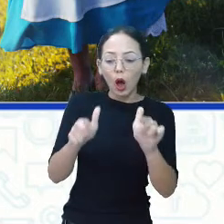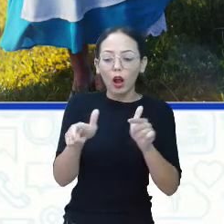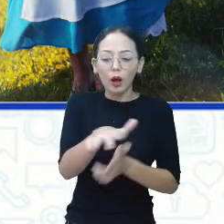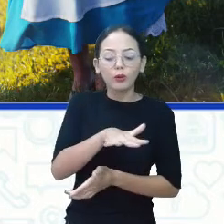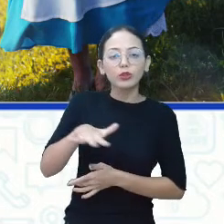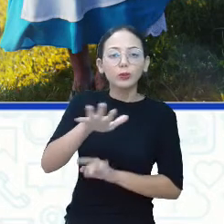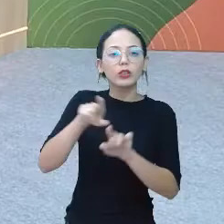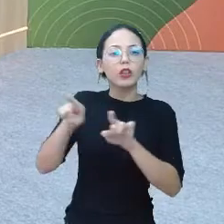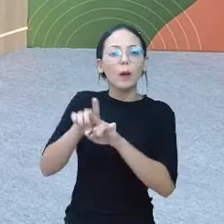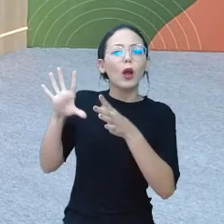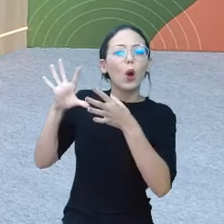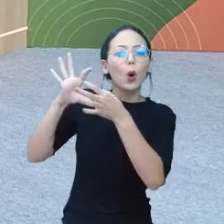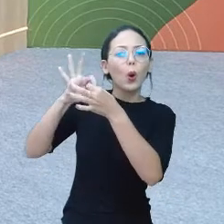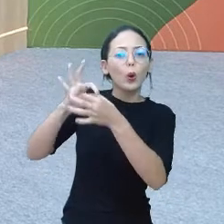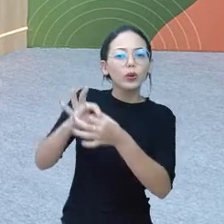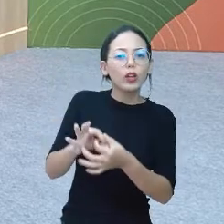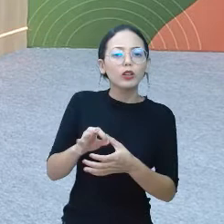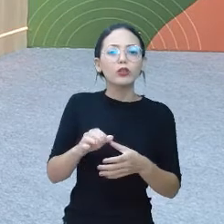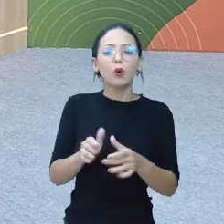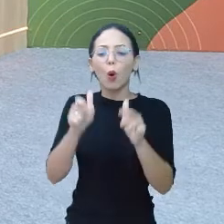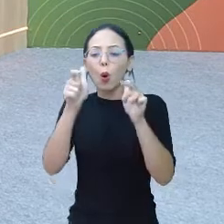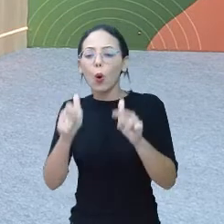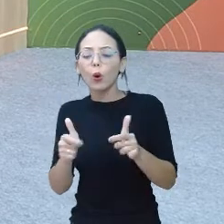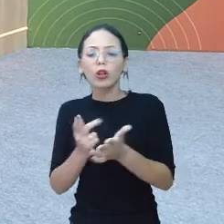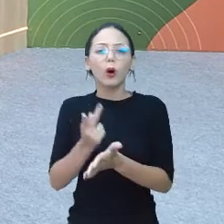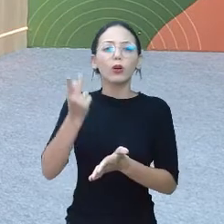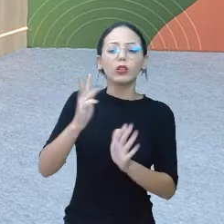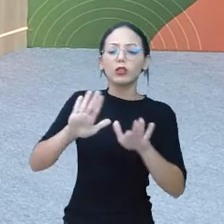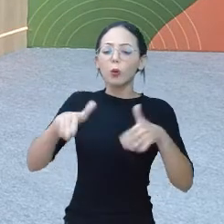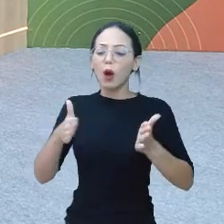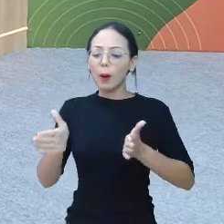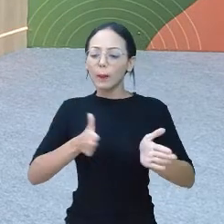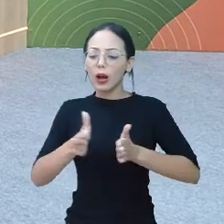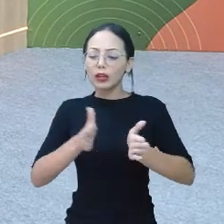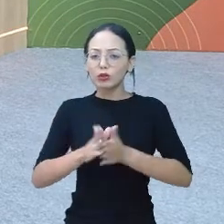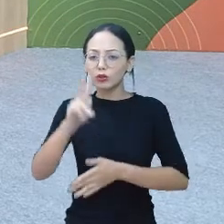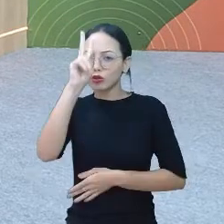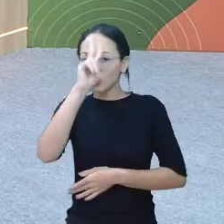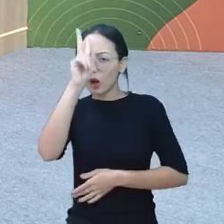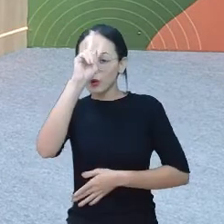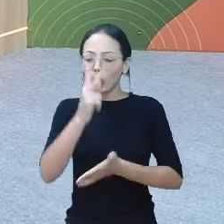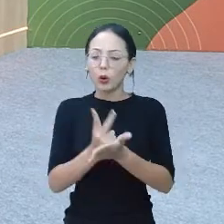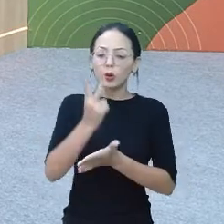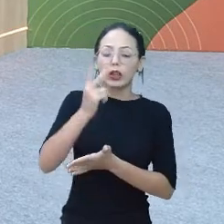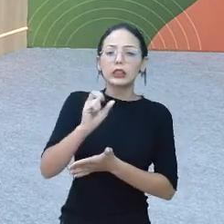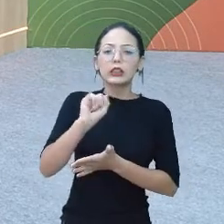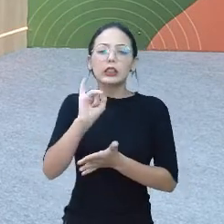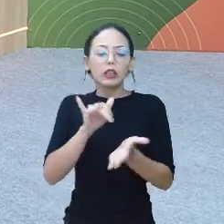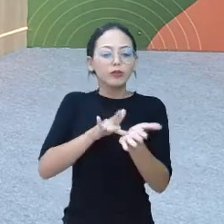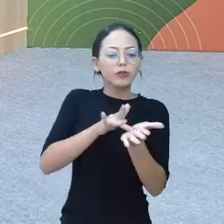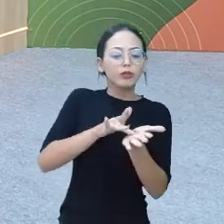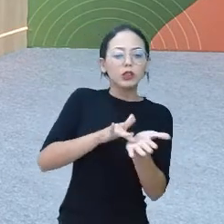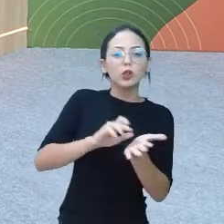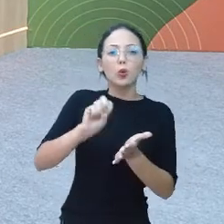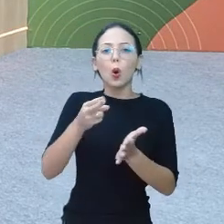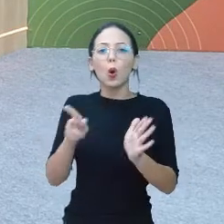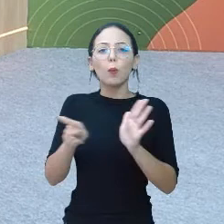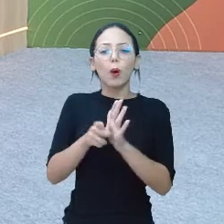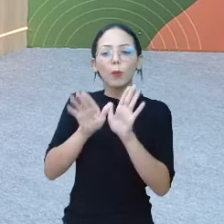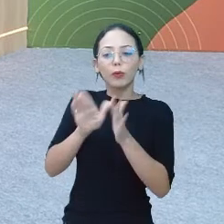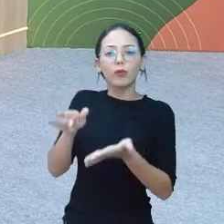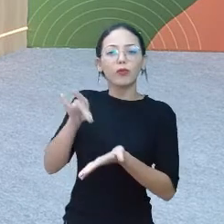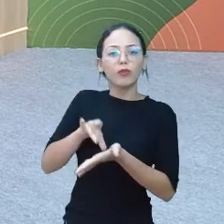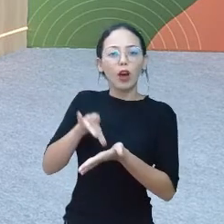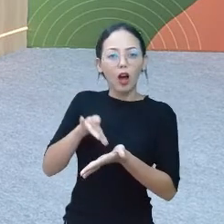e do contexto, onde essa obra acontece, qual período histórico ela acontece, se ele é ficcionalizado ou se ele é baseado em